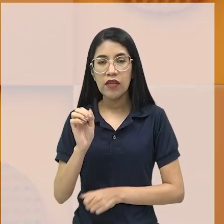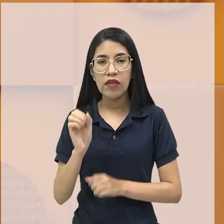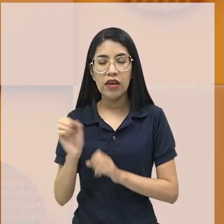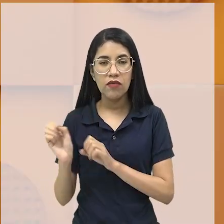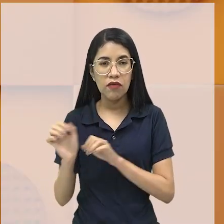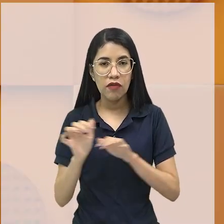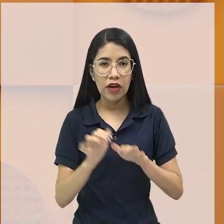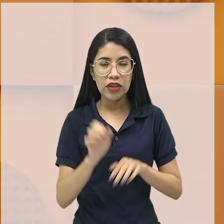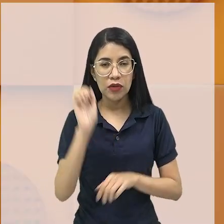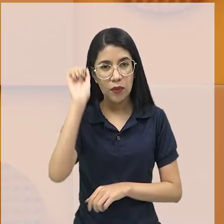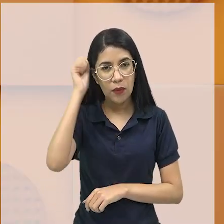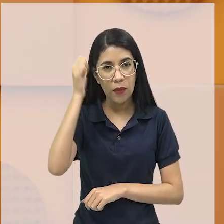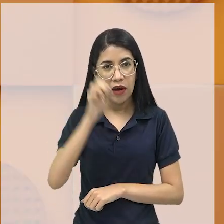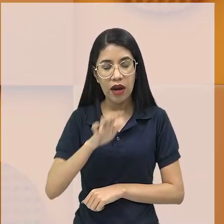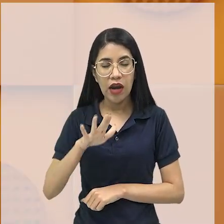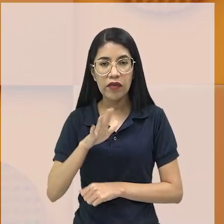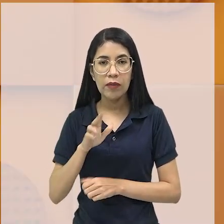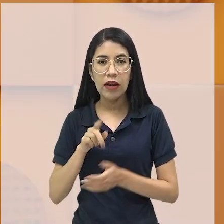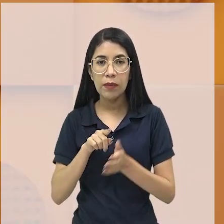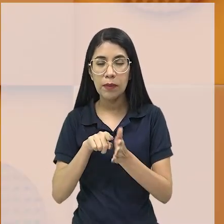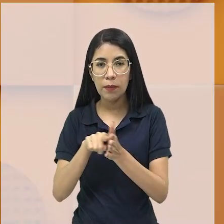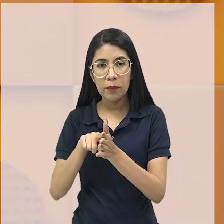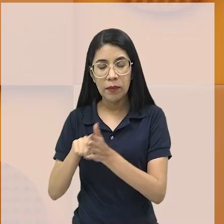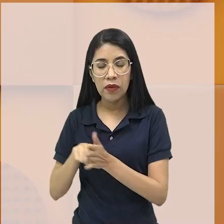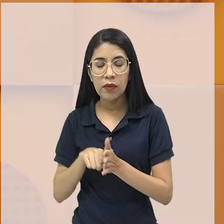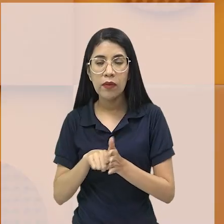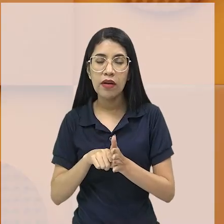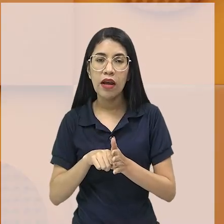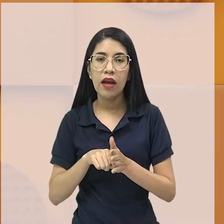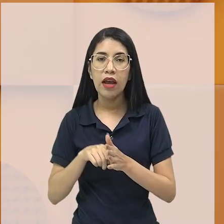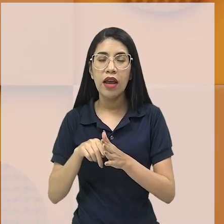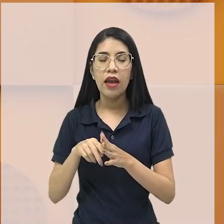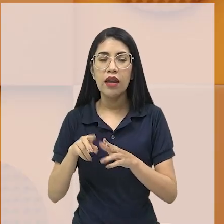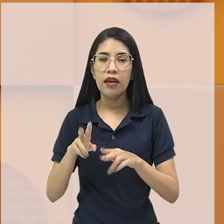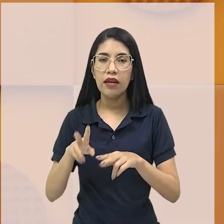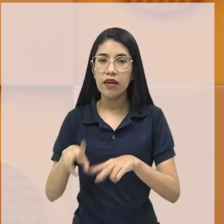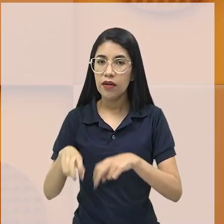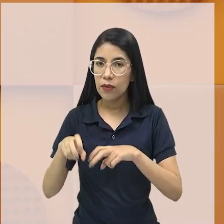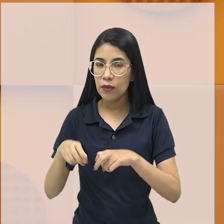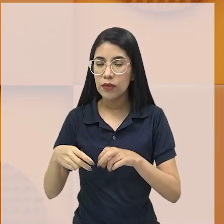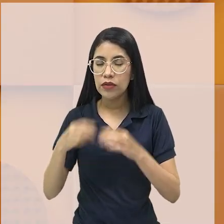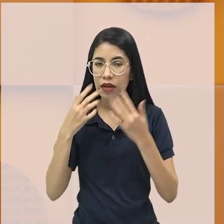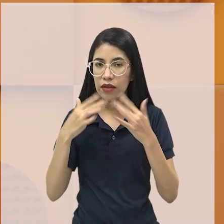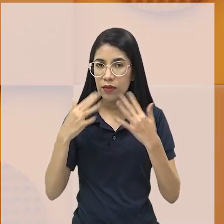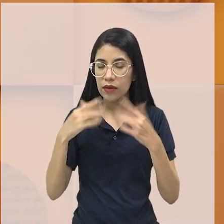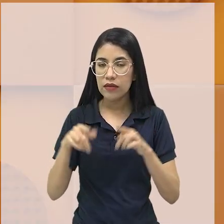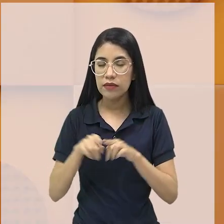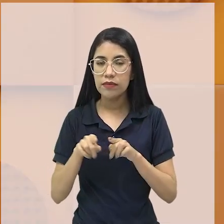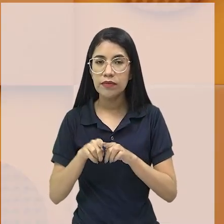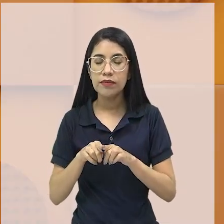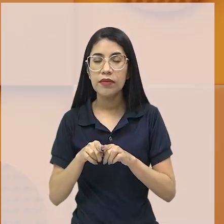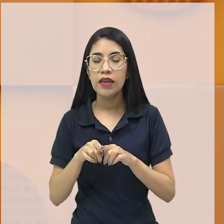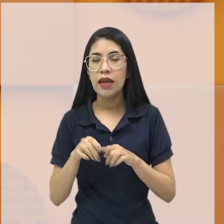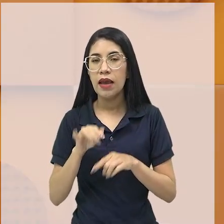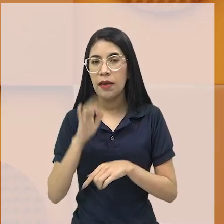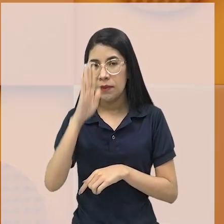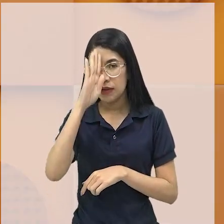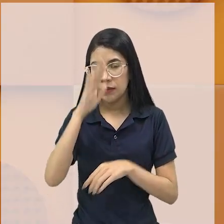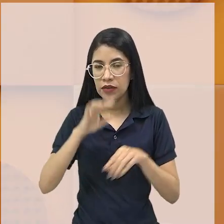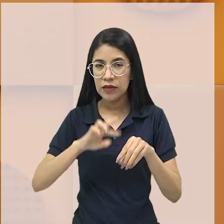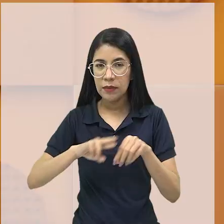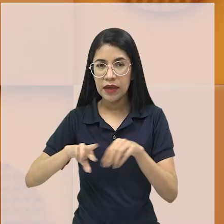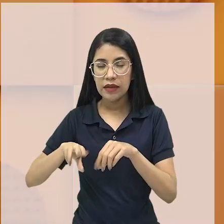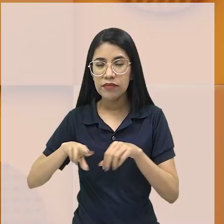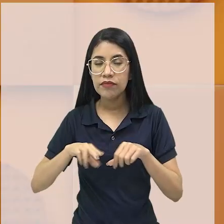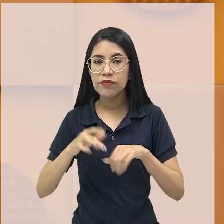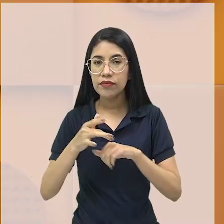africano? Busca por recursos naturais, que a África é rica em recursos naturais, né? Inclusive ali minérios, né?